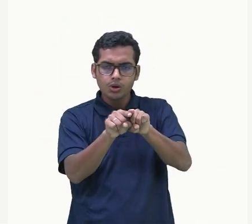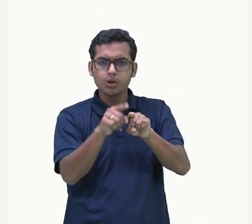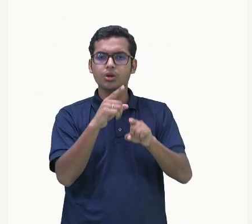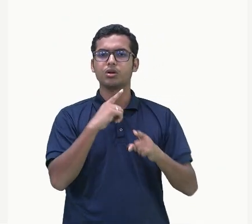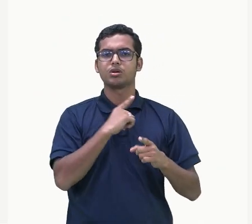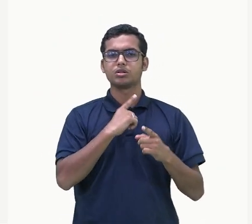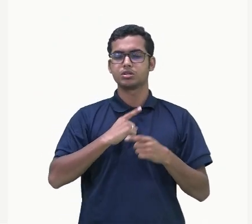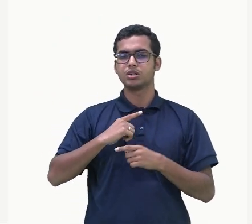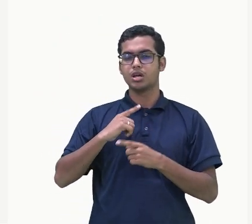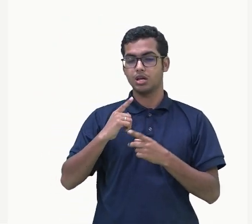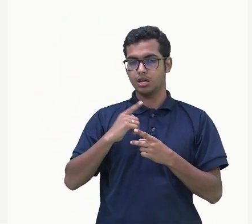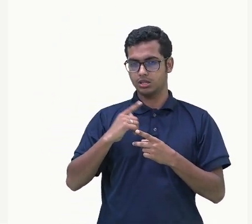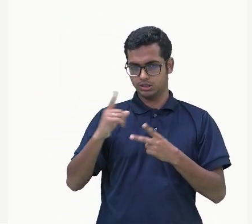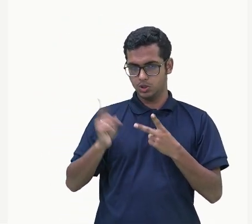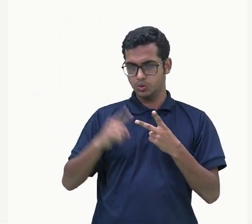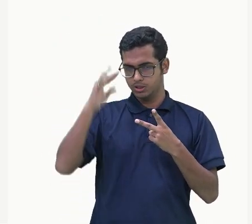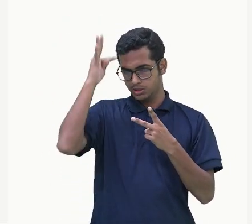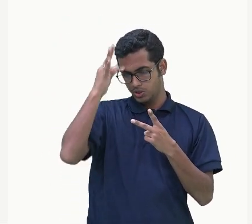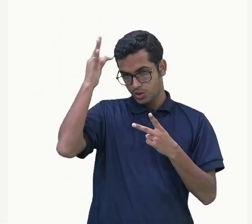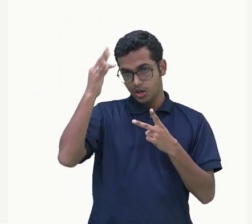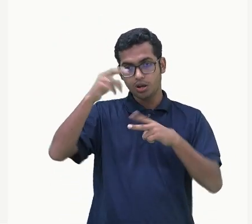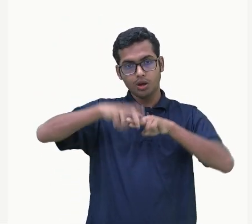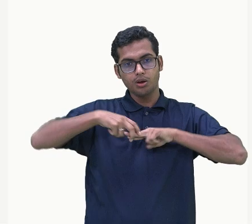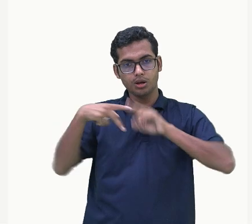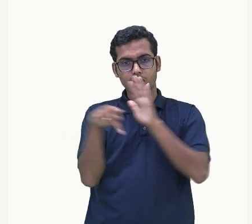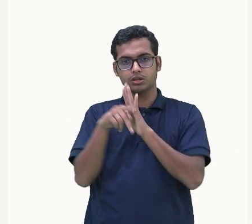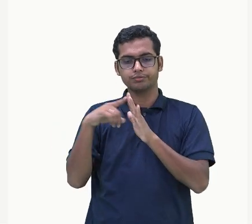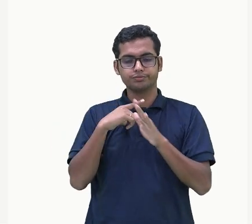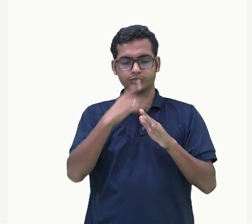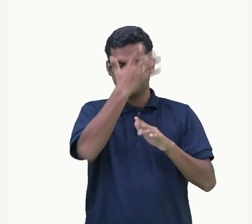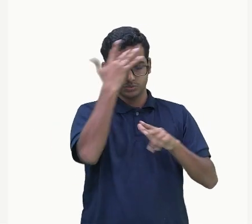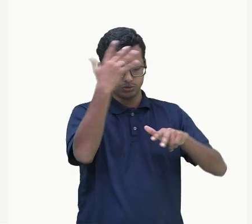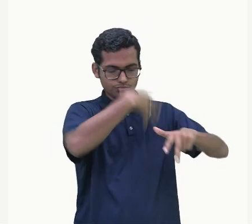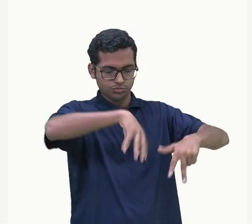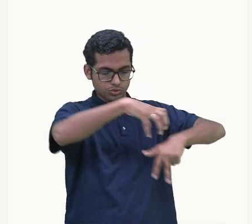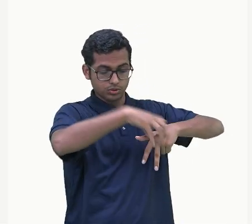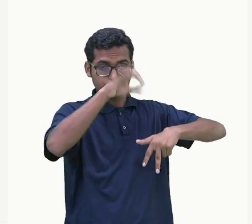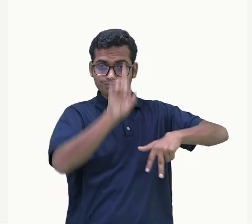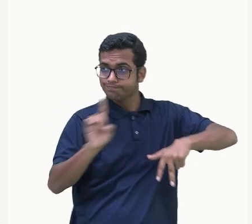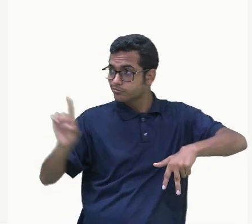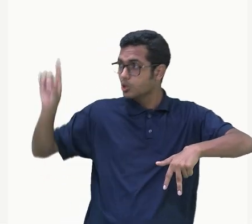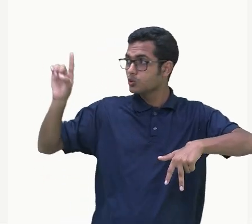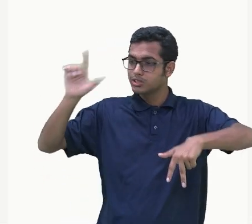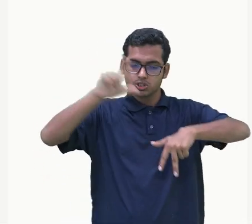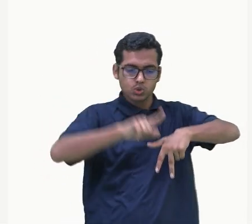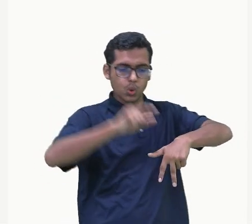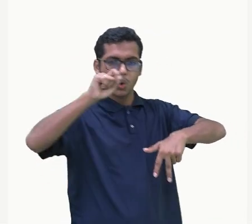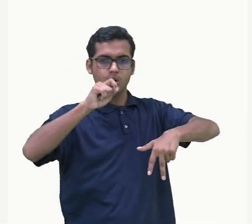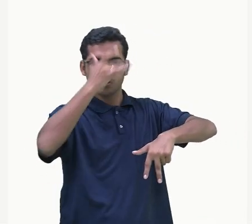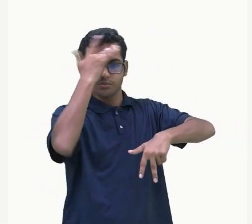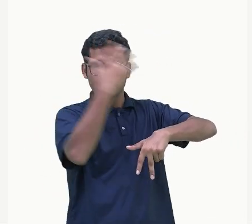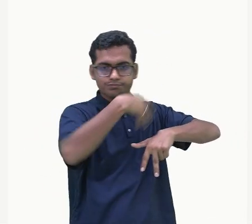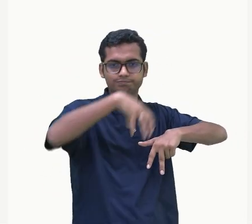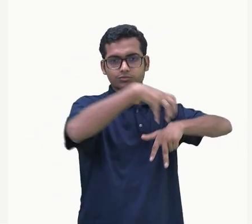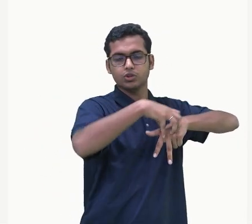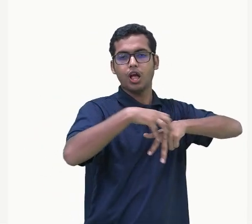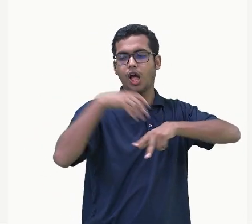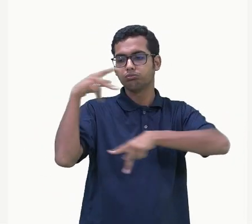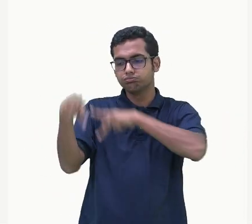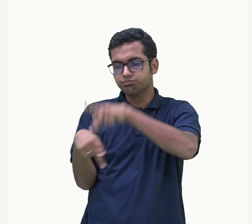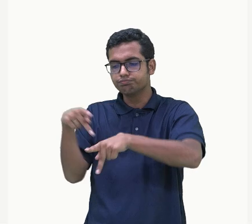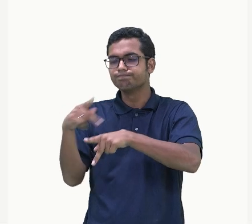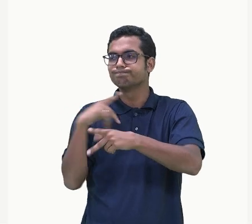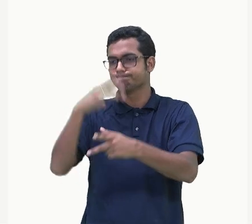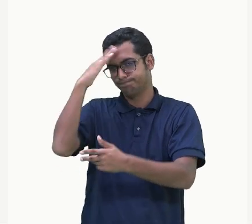rei era rei porque Deus queria que ele fosse rei. E vou trazer para vocês aqui justamente